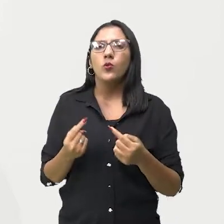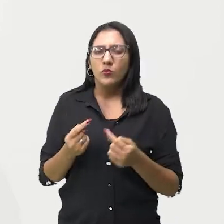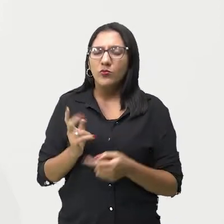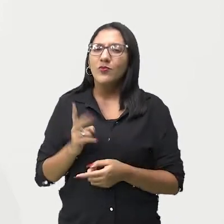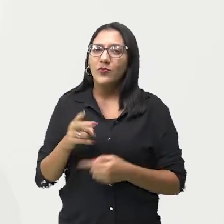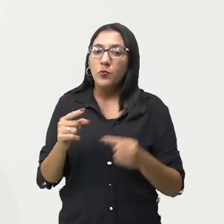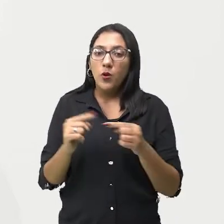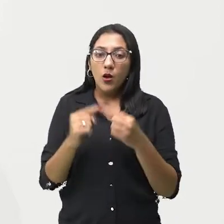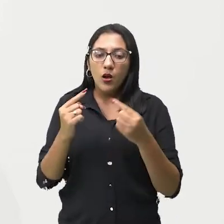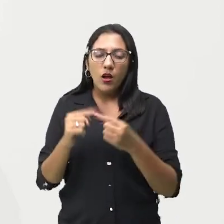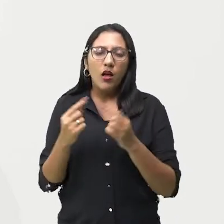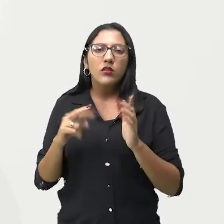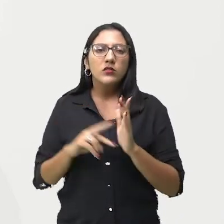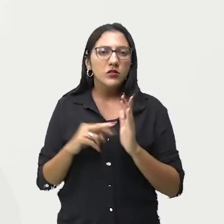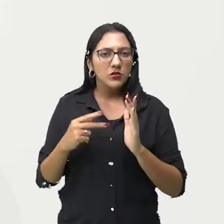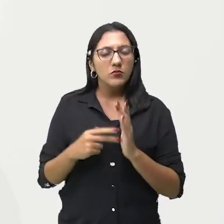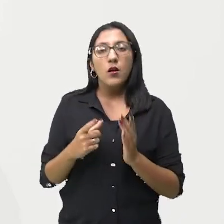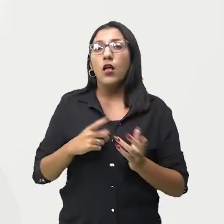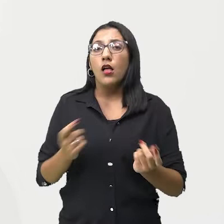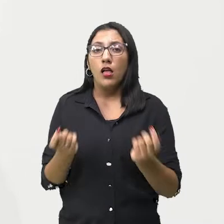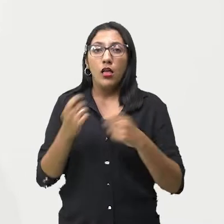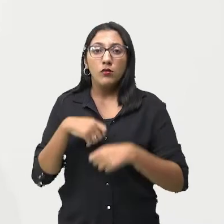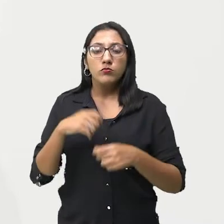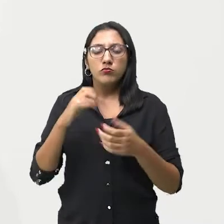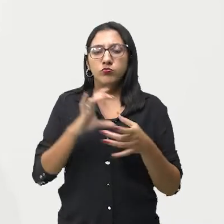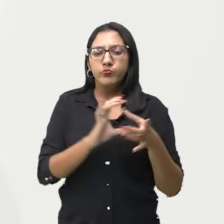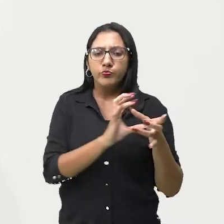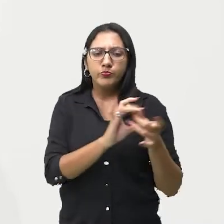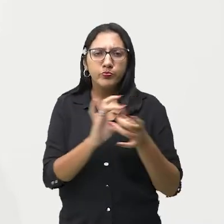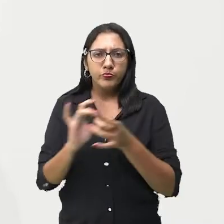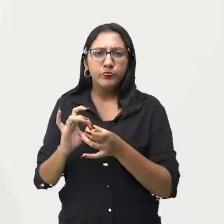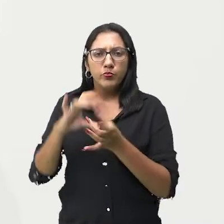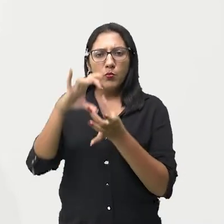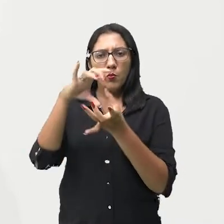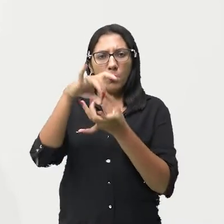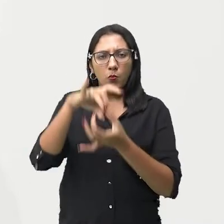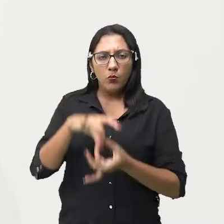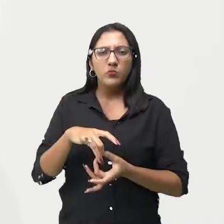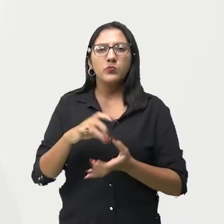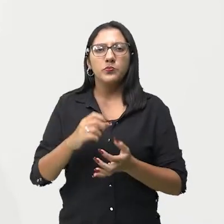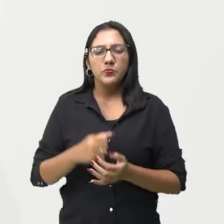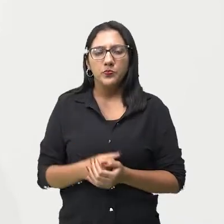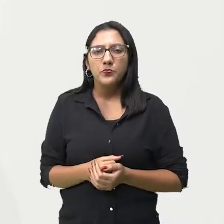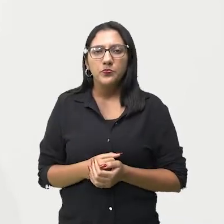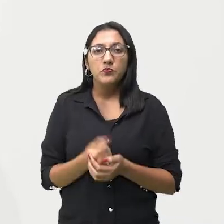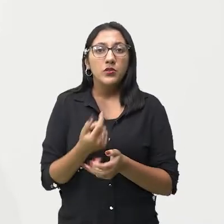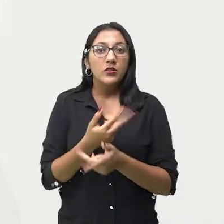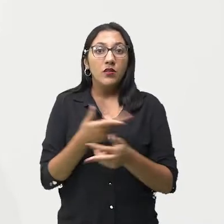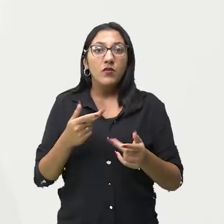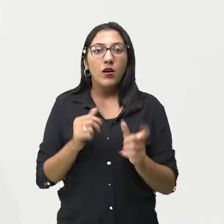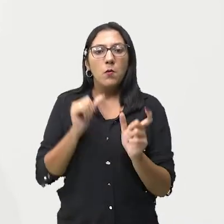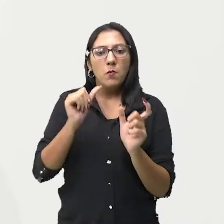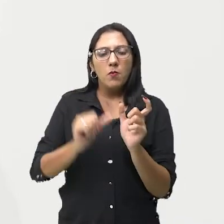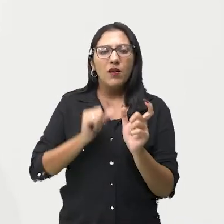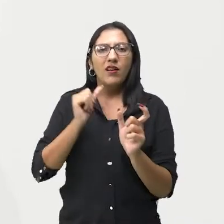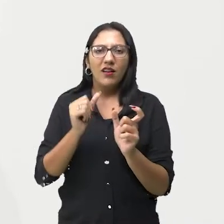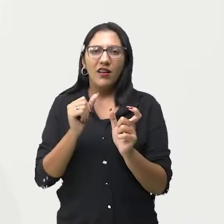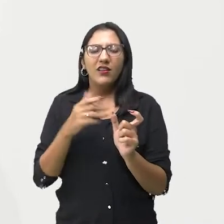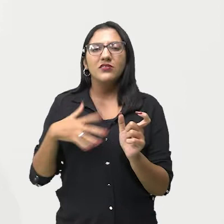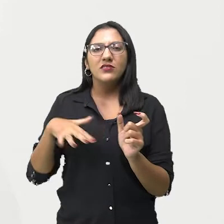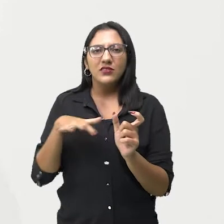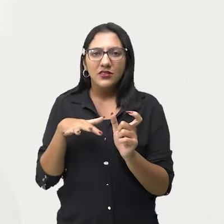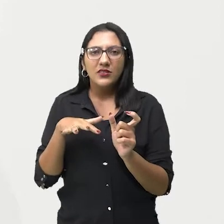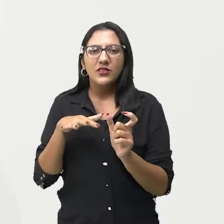harmonia nos seus sentidos para que tudo ali se construa da maneira adequada. As diversas flexões de tempo e de